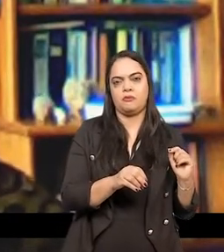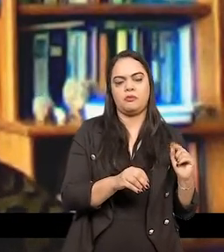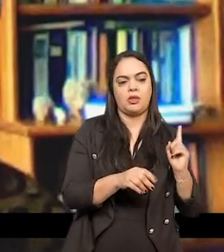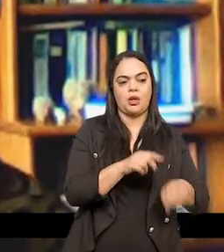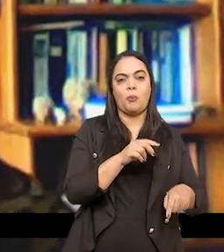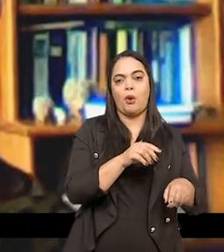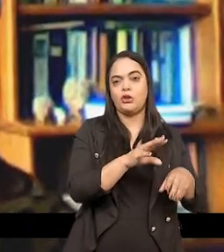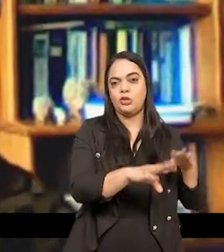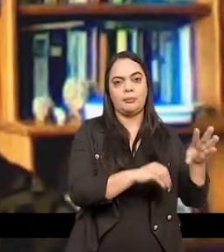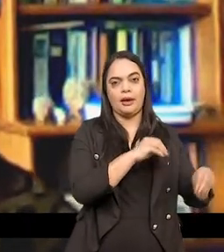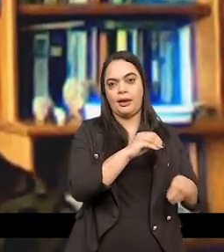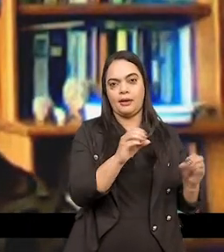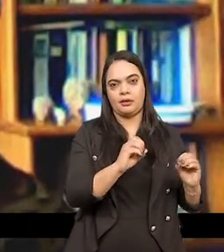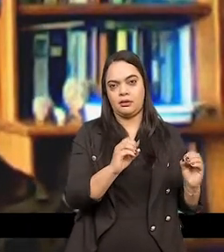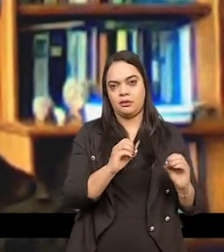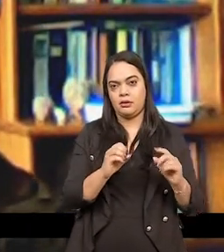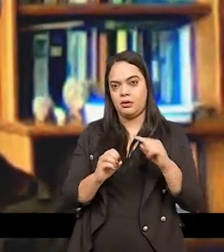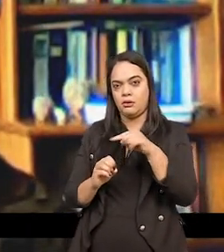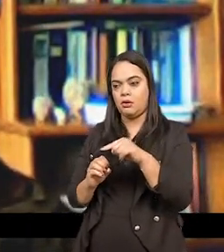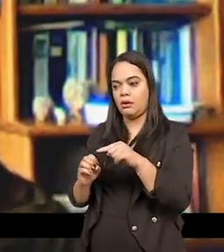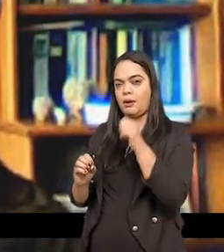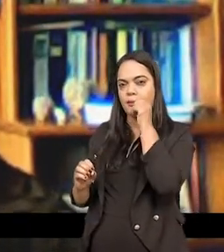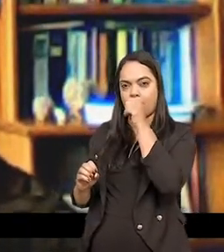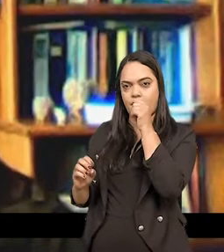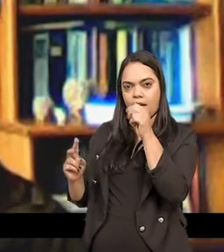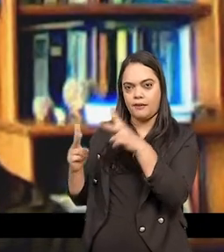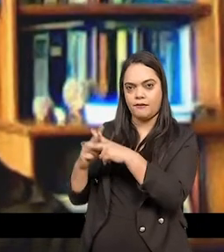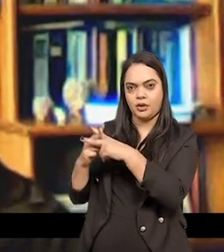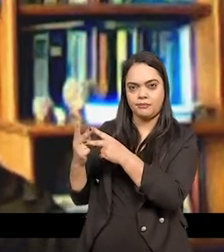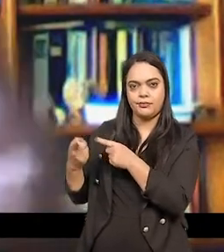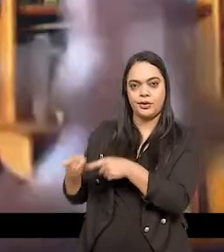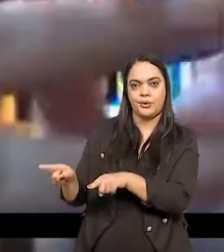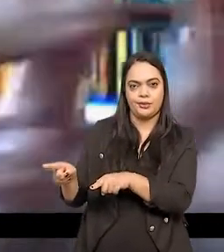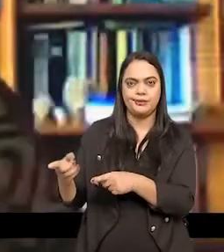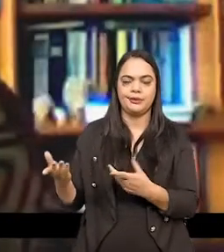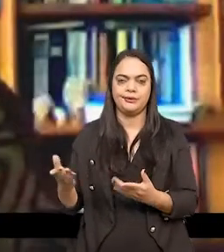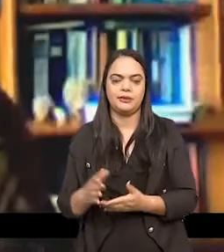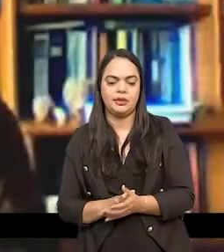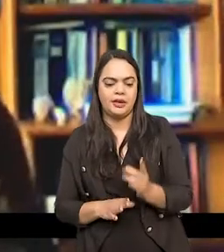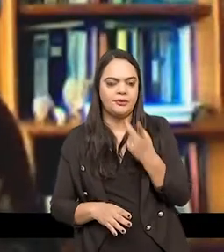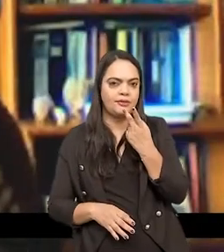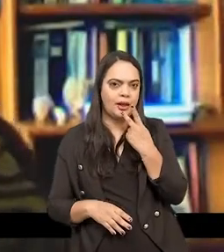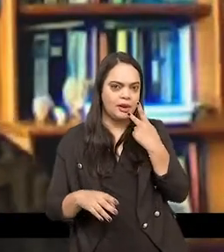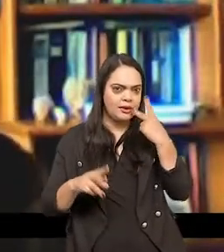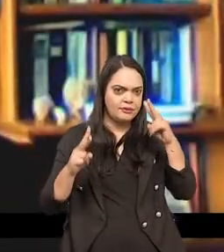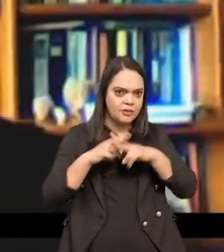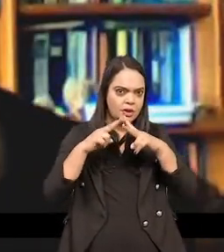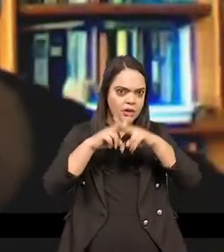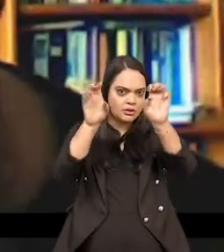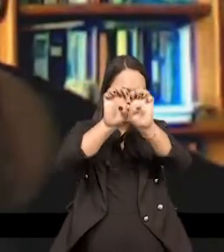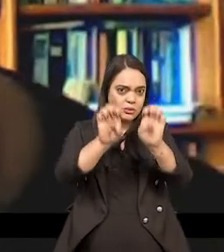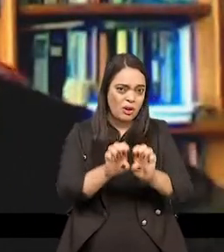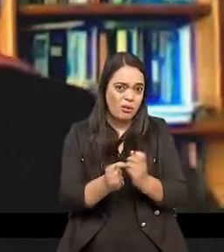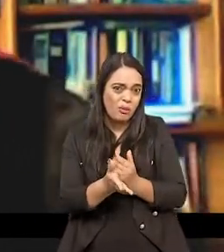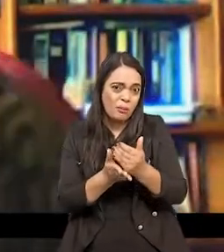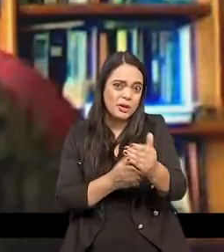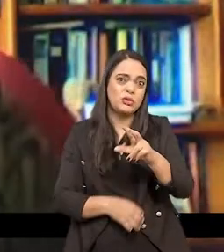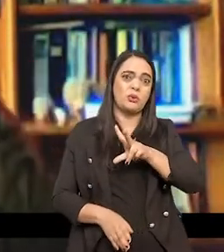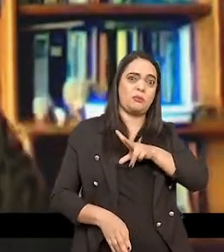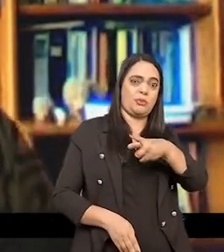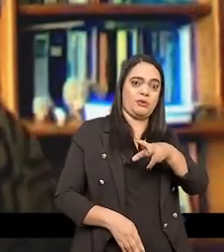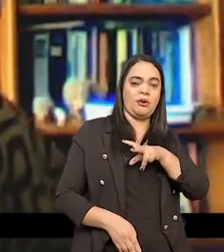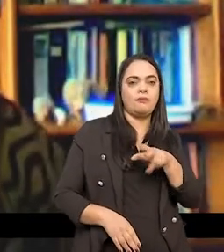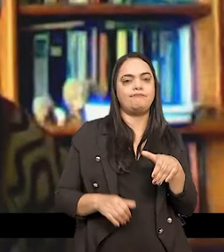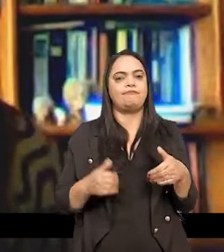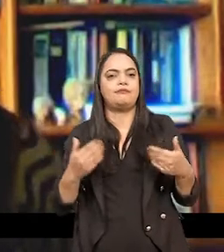violência contra a mulher. E quando a gente fala de uma violência estrutural, ela vem lá de Portugal. Então,